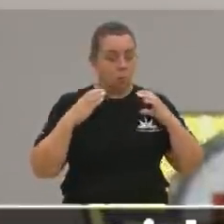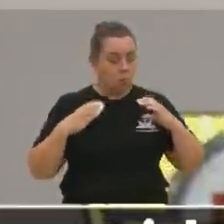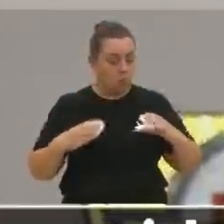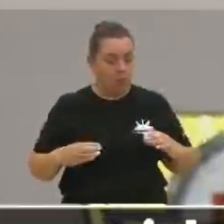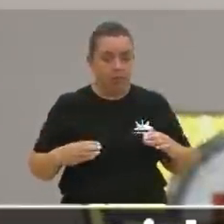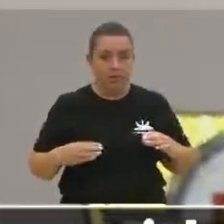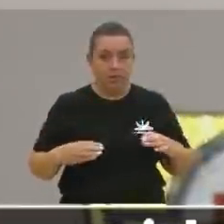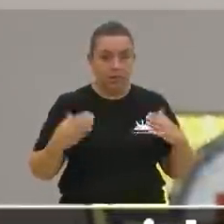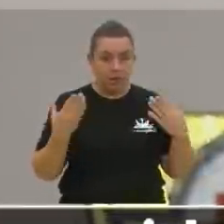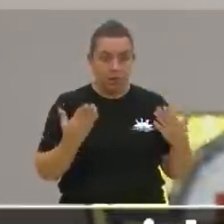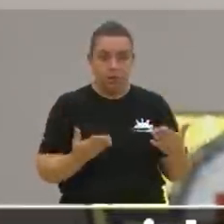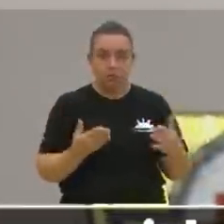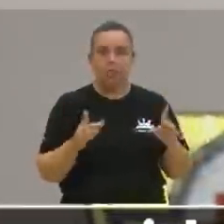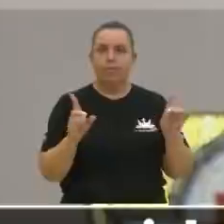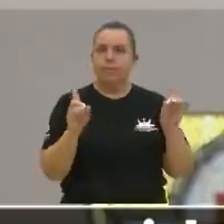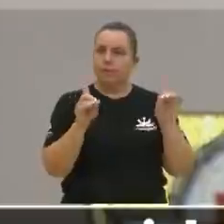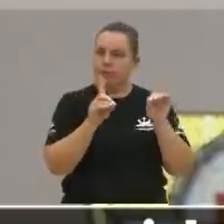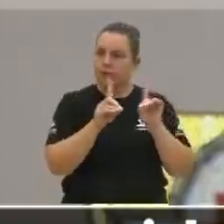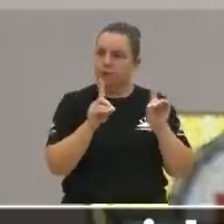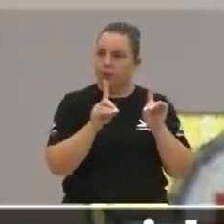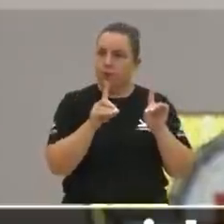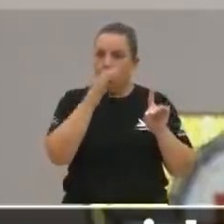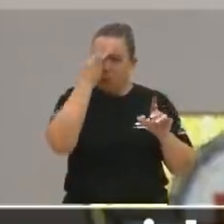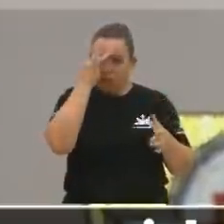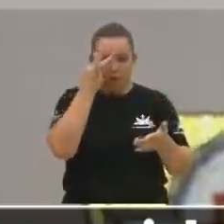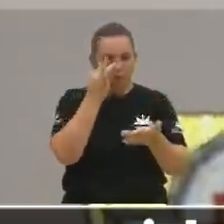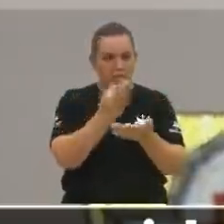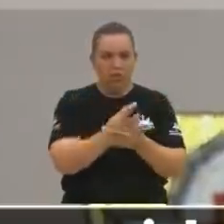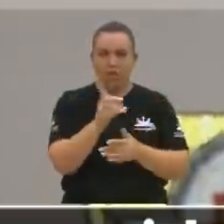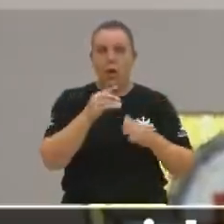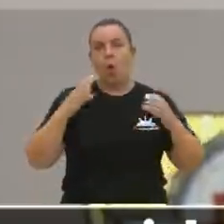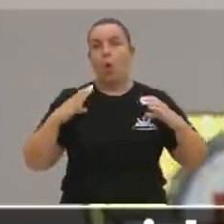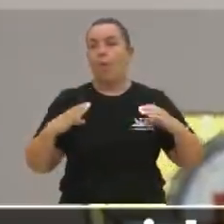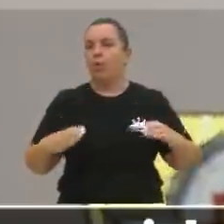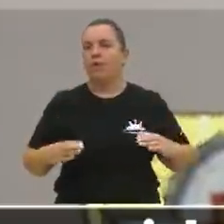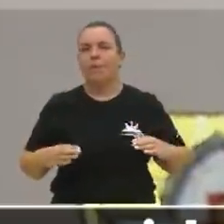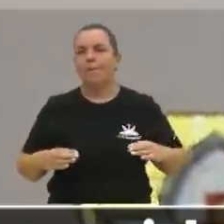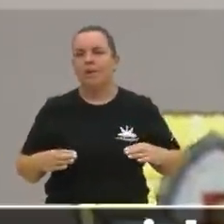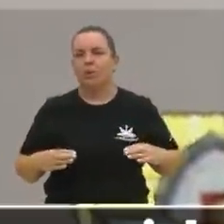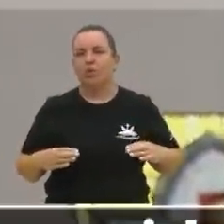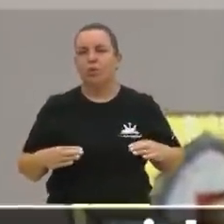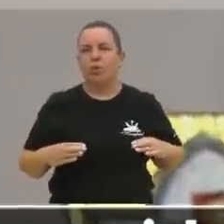comportamental não fêmur é uma questão comportamental